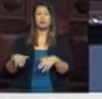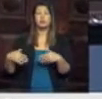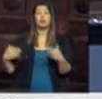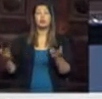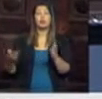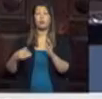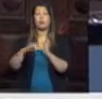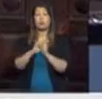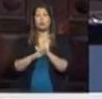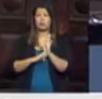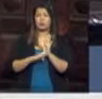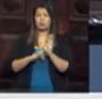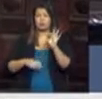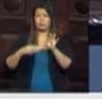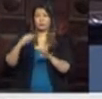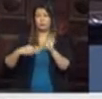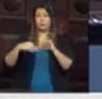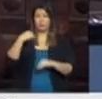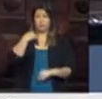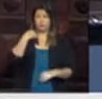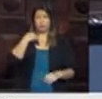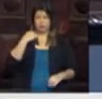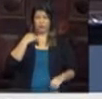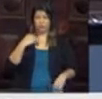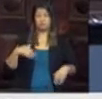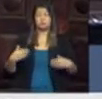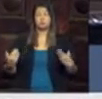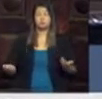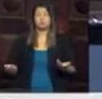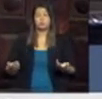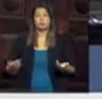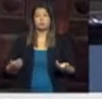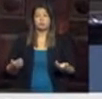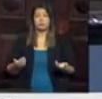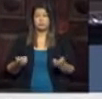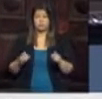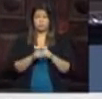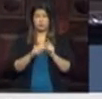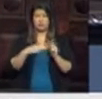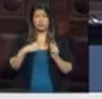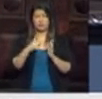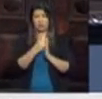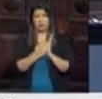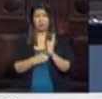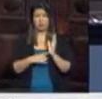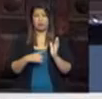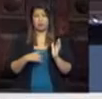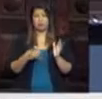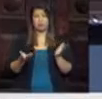estatuto jurídico que concedeu. Ou resolução, ou decreto, ou lei, ou